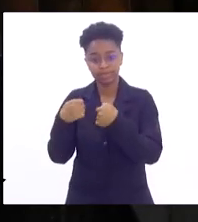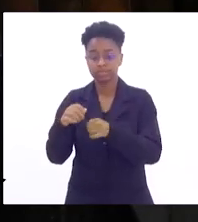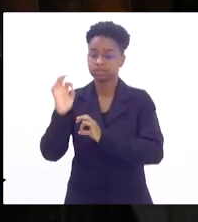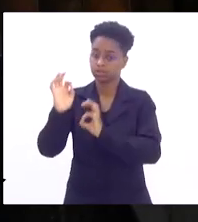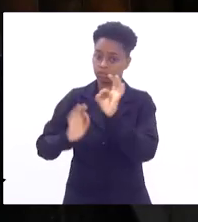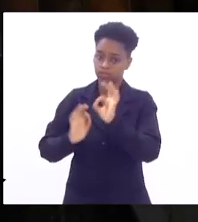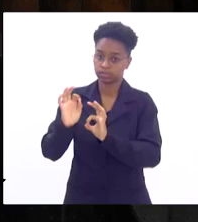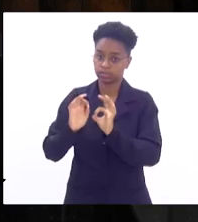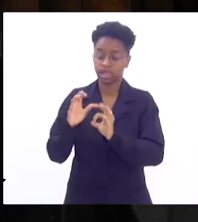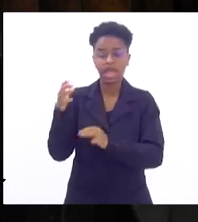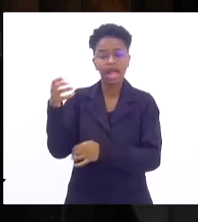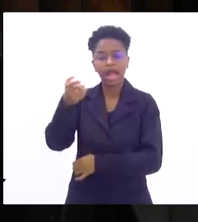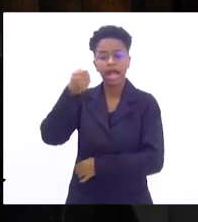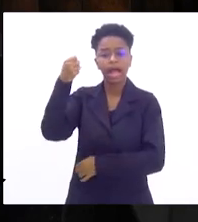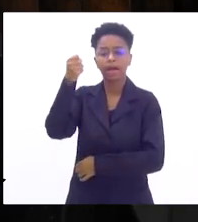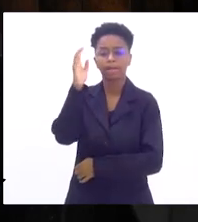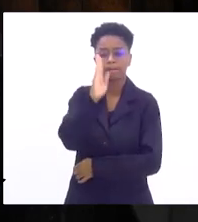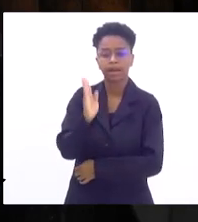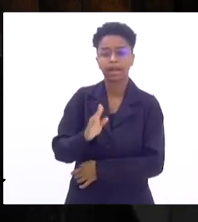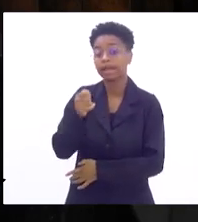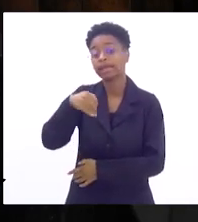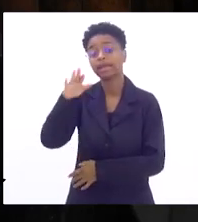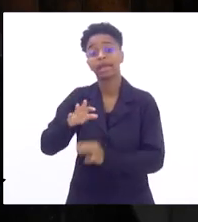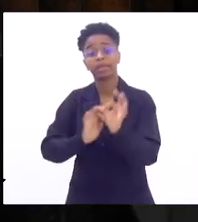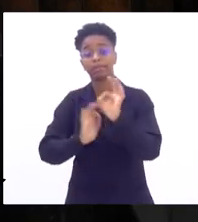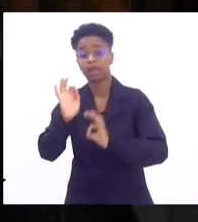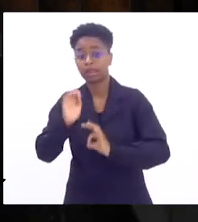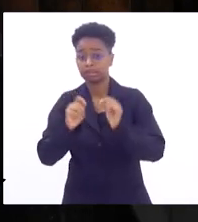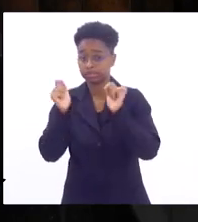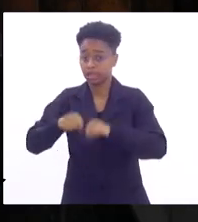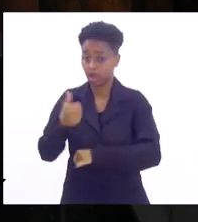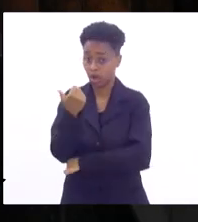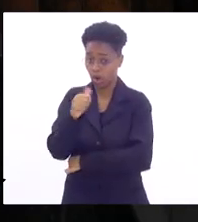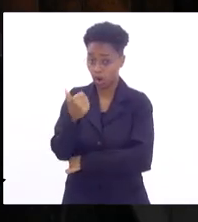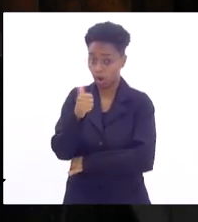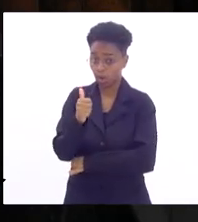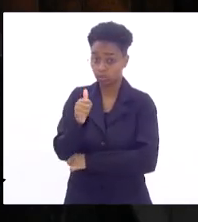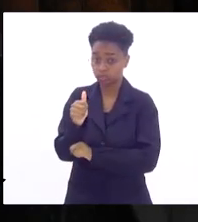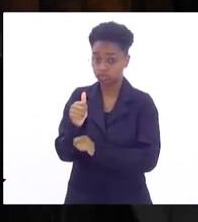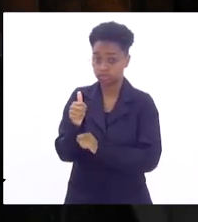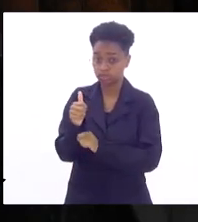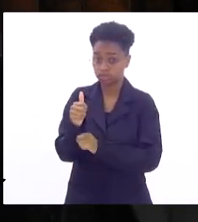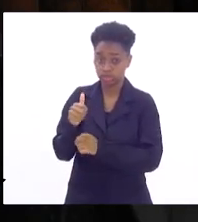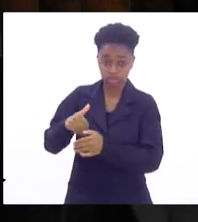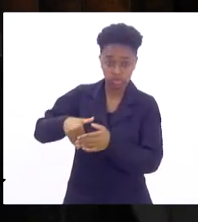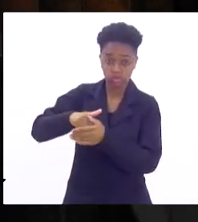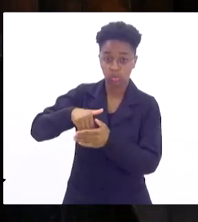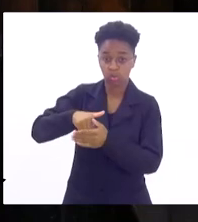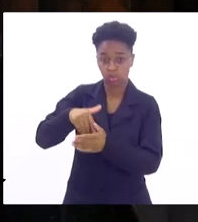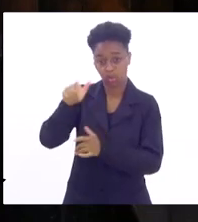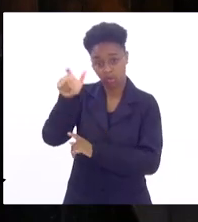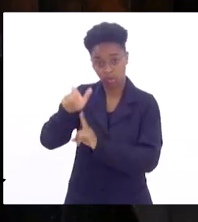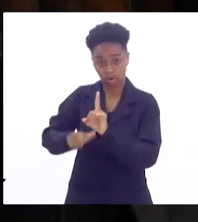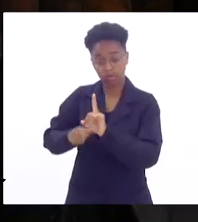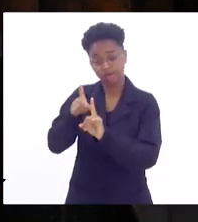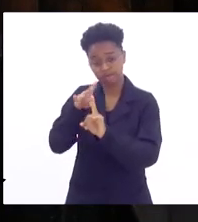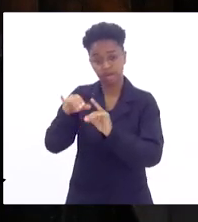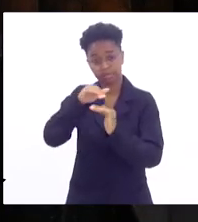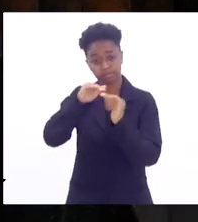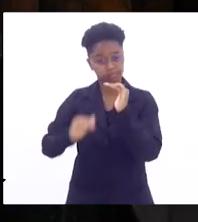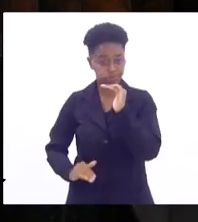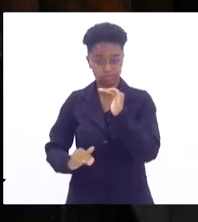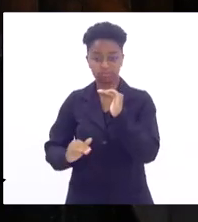Campeonato Brasileiro quem tem planejamento para ter 11 jogadores seguramente será rebaixado